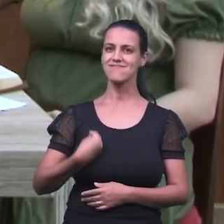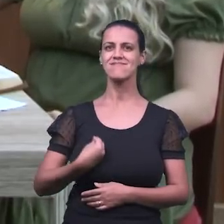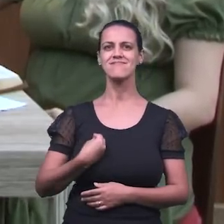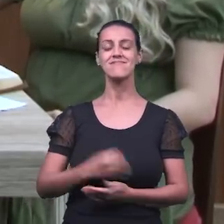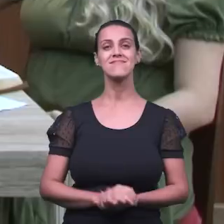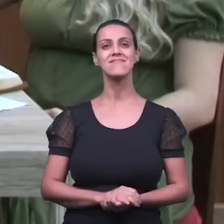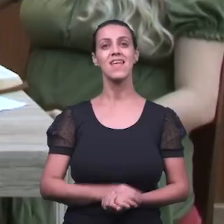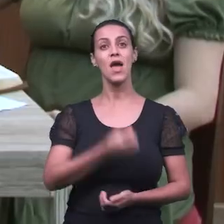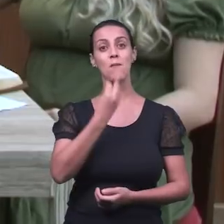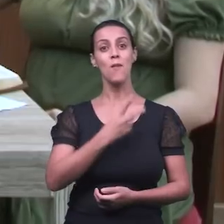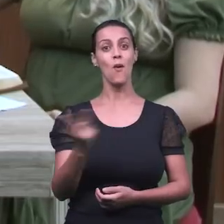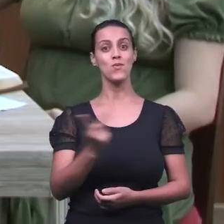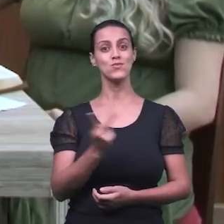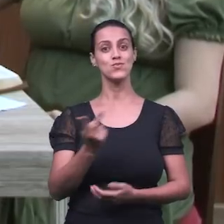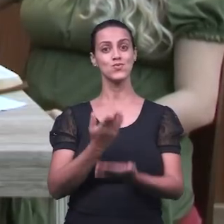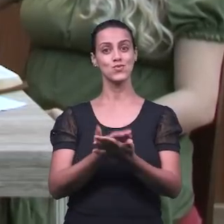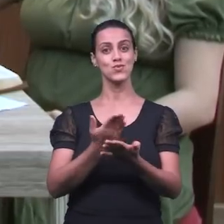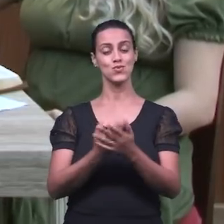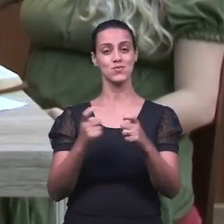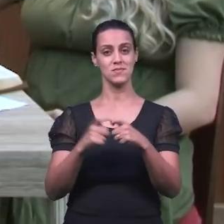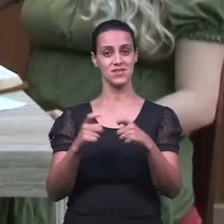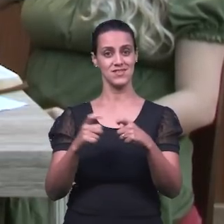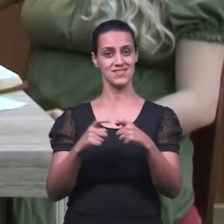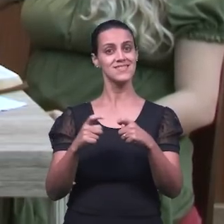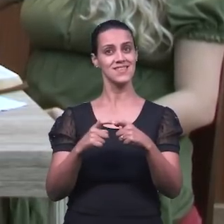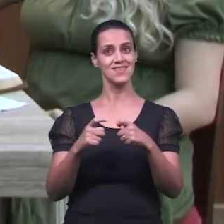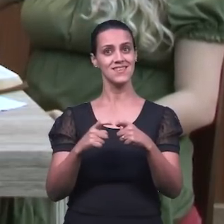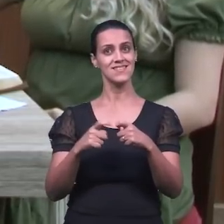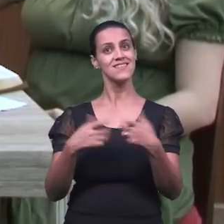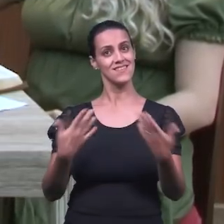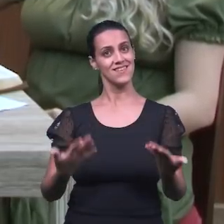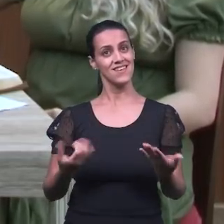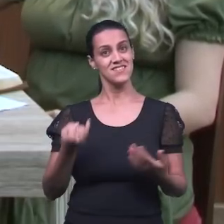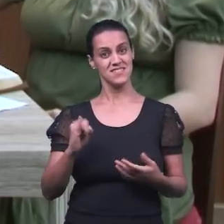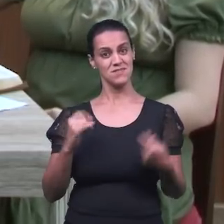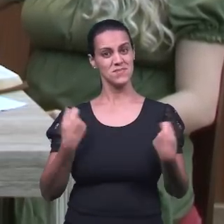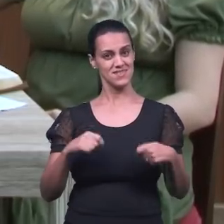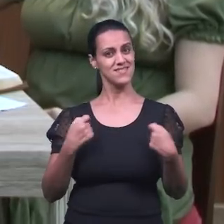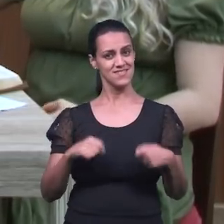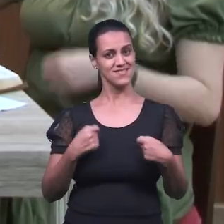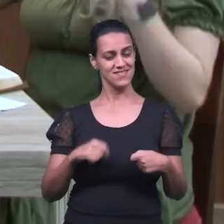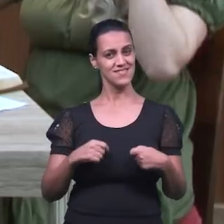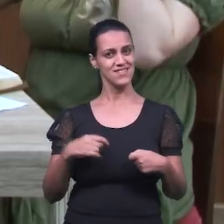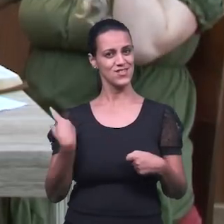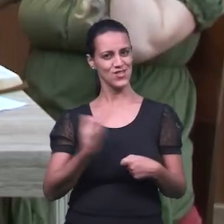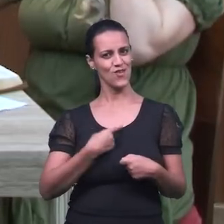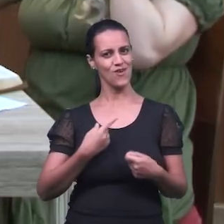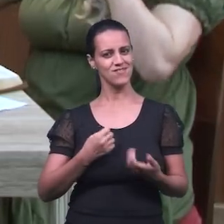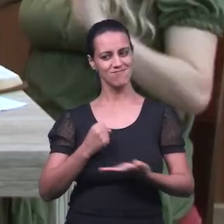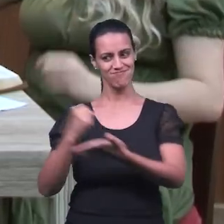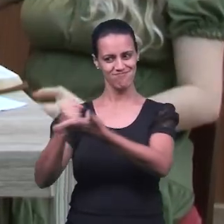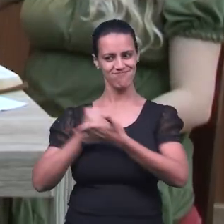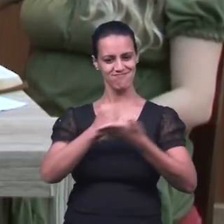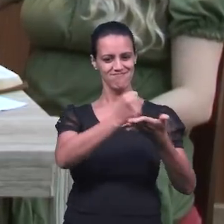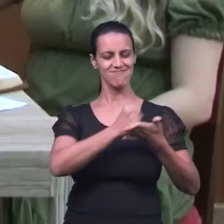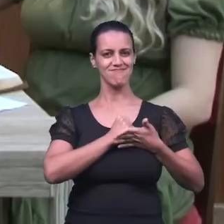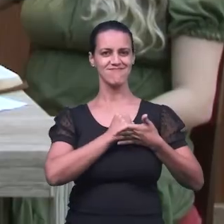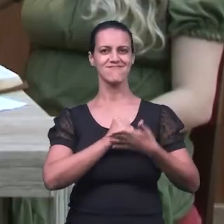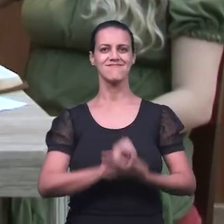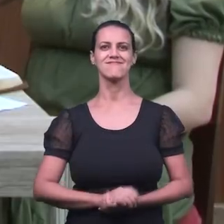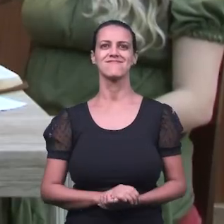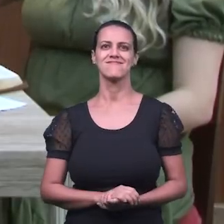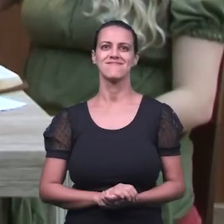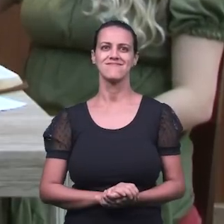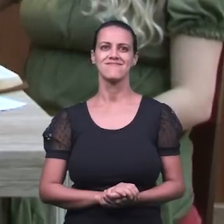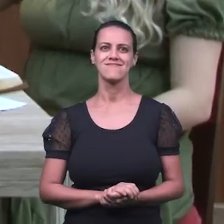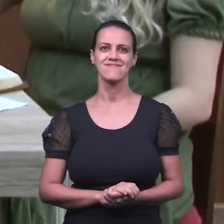É bom que nós temos aqui duas estudantes de medicina, em qualquer necessidade, nós estamos aqui amparados, não é isso? Muito bem,